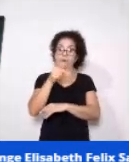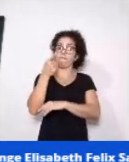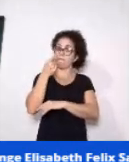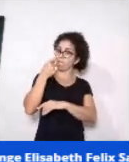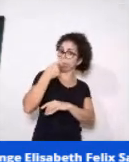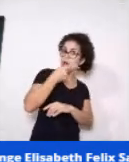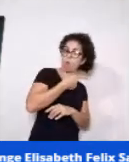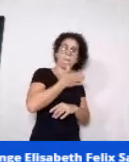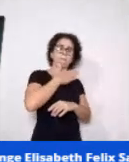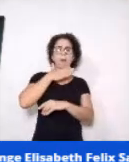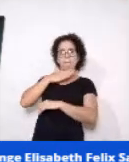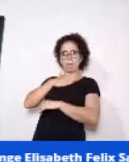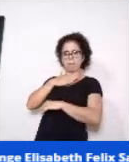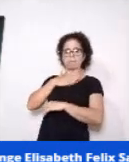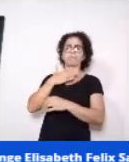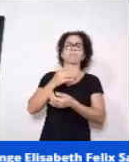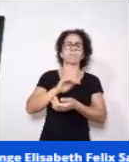Então,